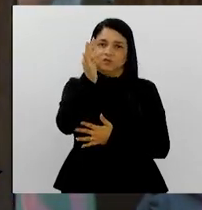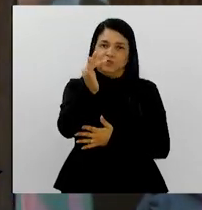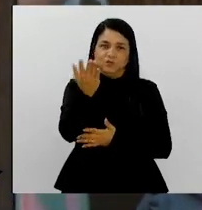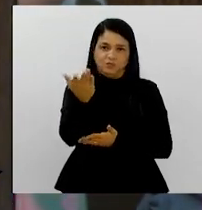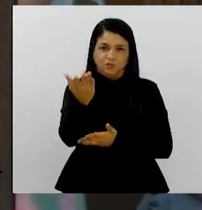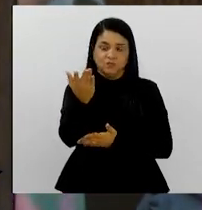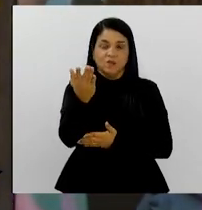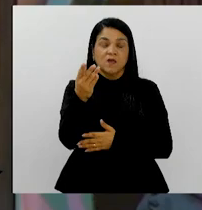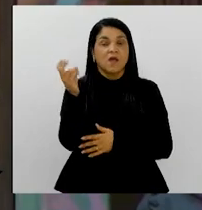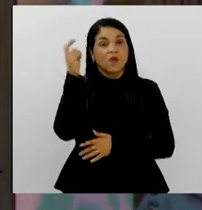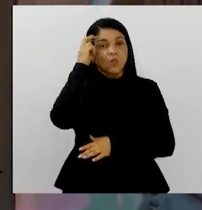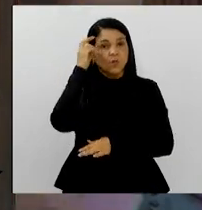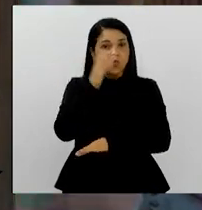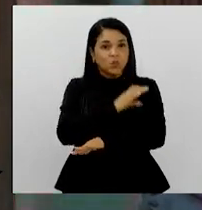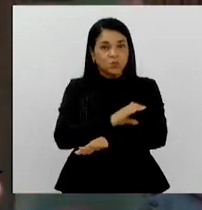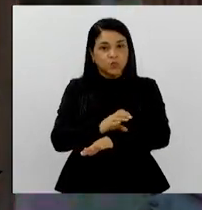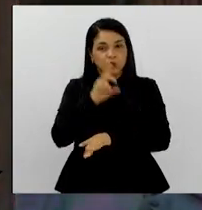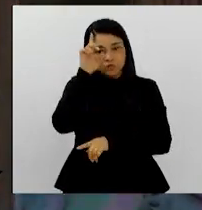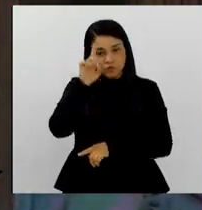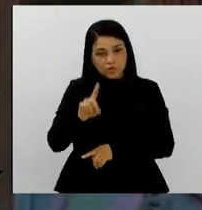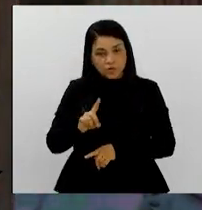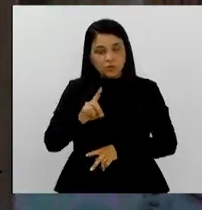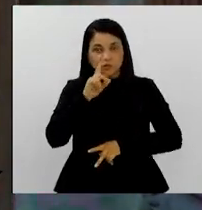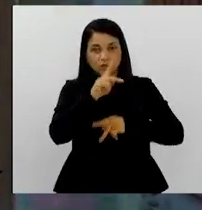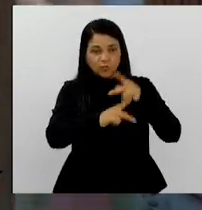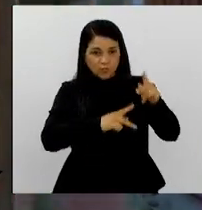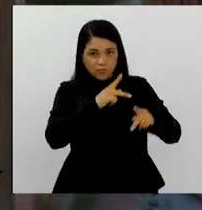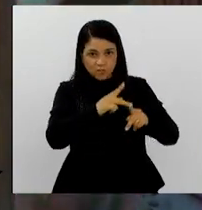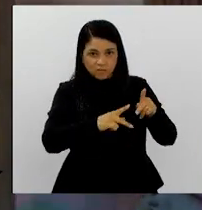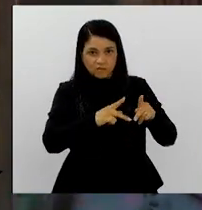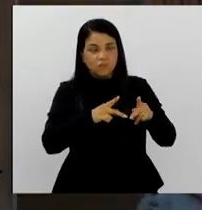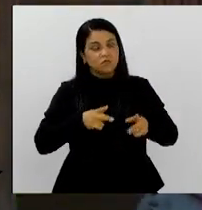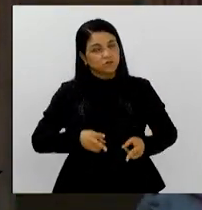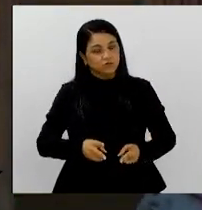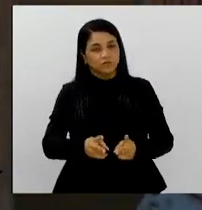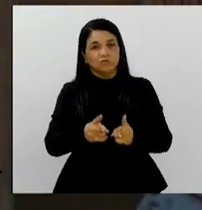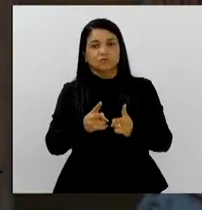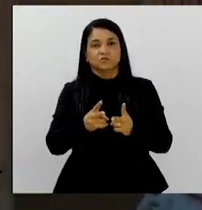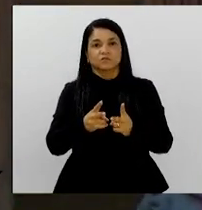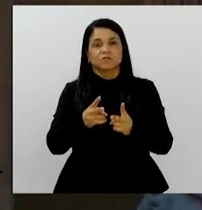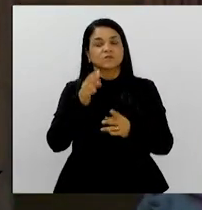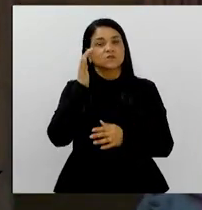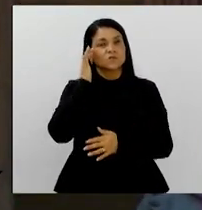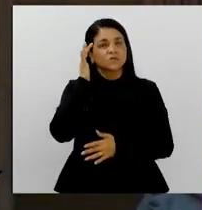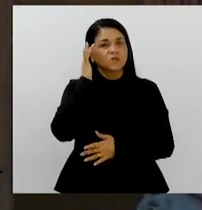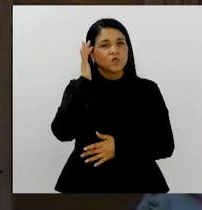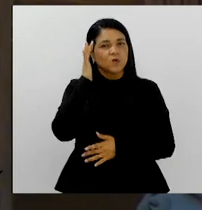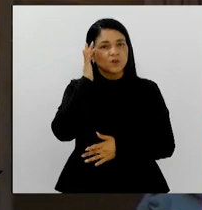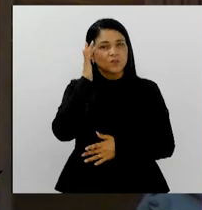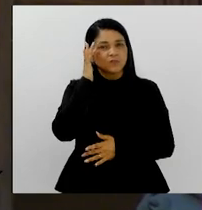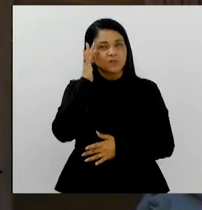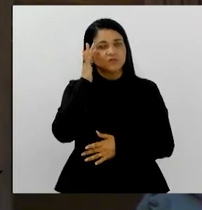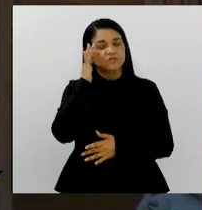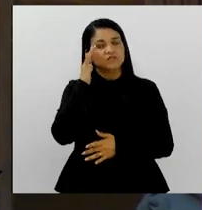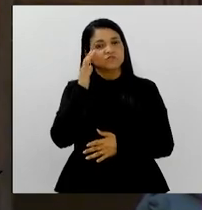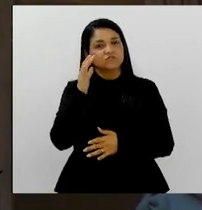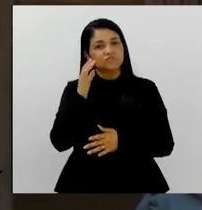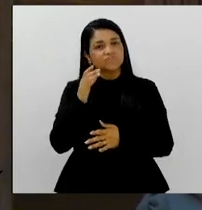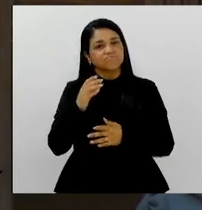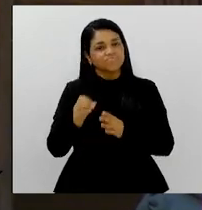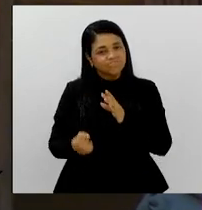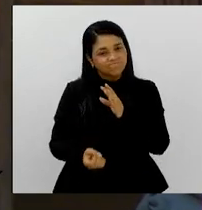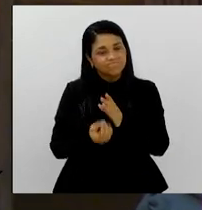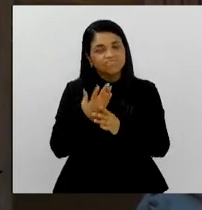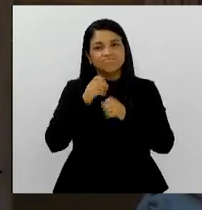a cultura, direito do nosso povo, continue sendo sonho e continue refundando o nosso